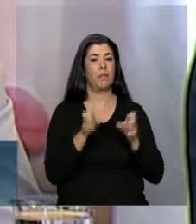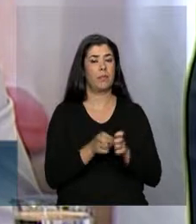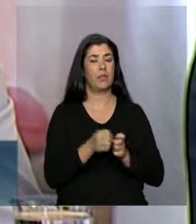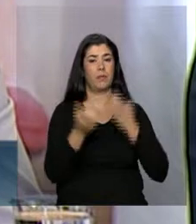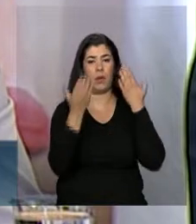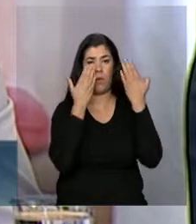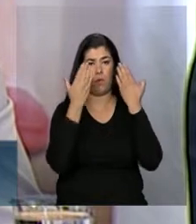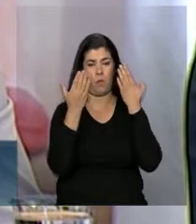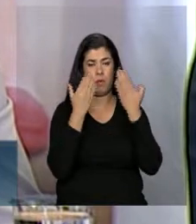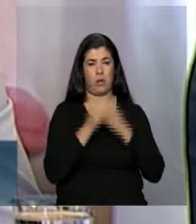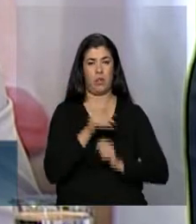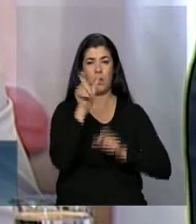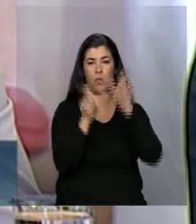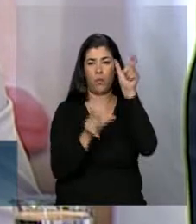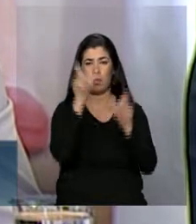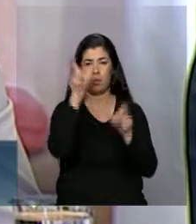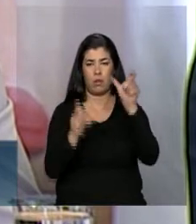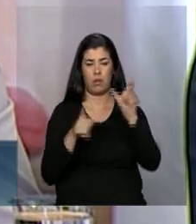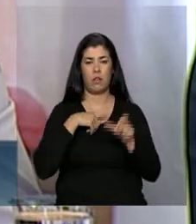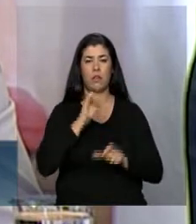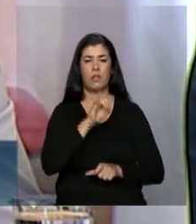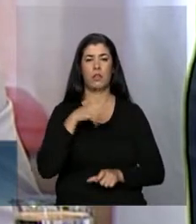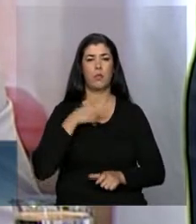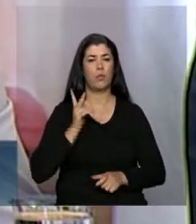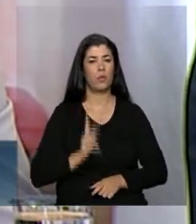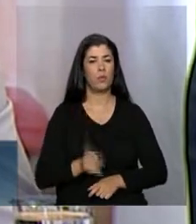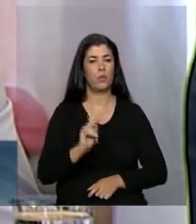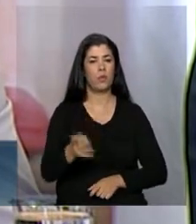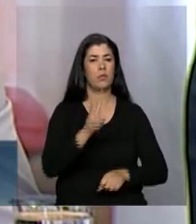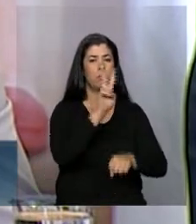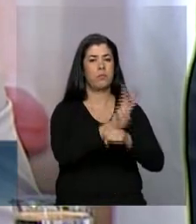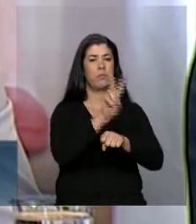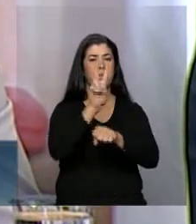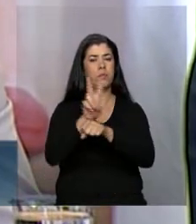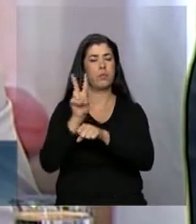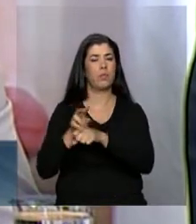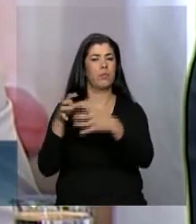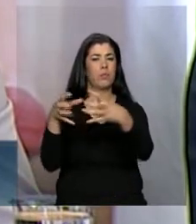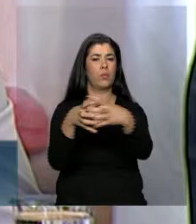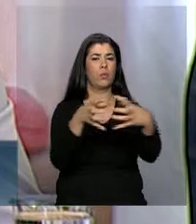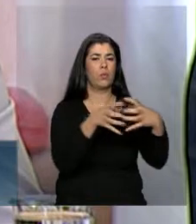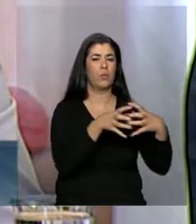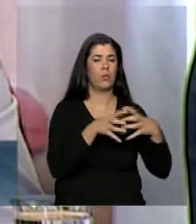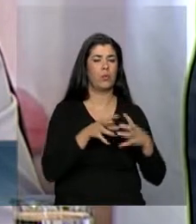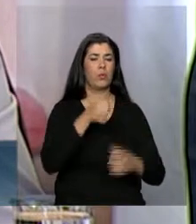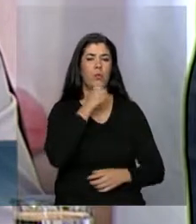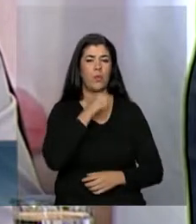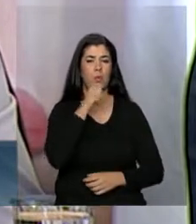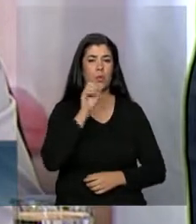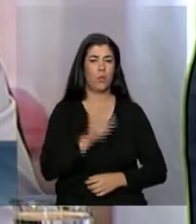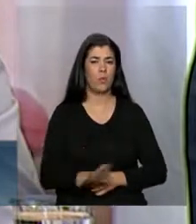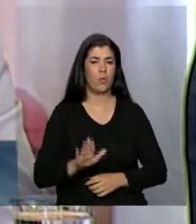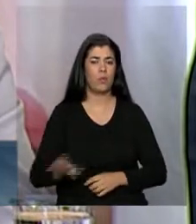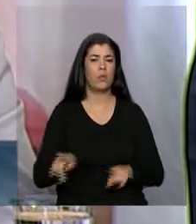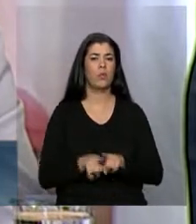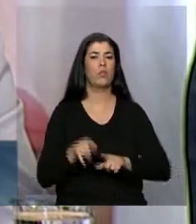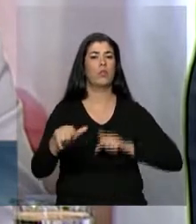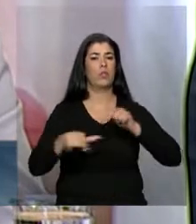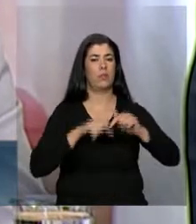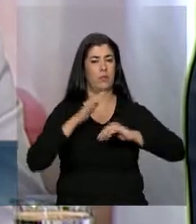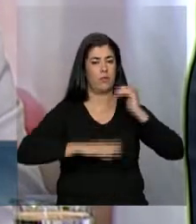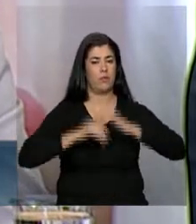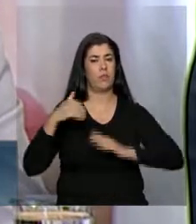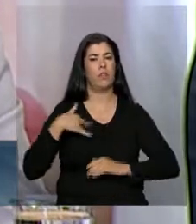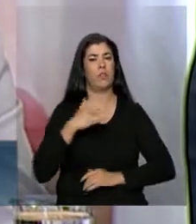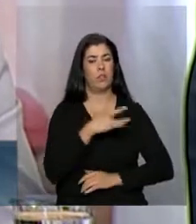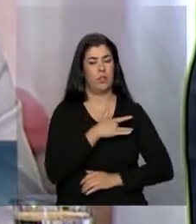quadro, nós conseguimos manter uma elevada cobertura em todos os grupos, né? Nos idosos, nas crianças, os trabalhadores de